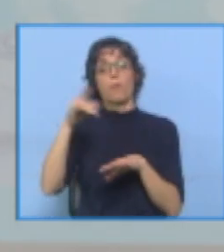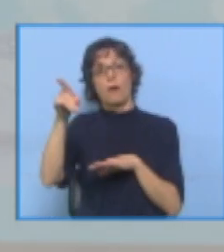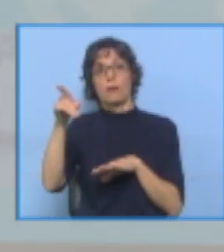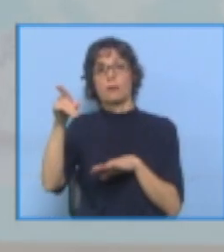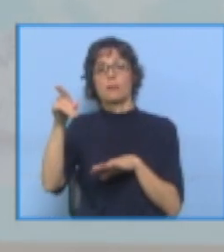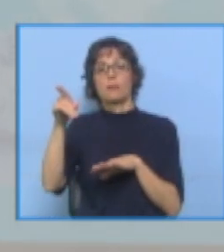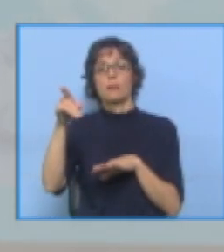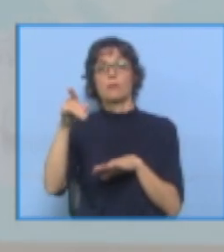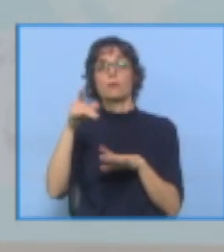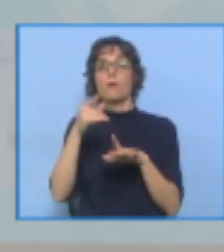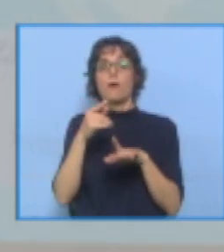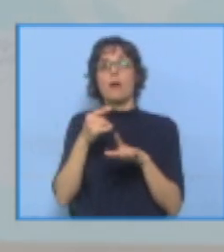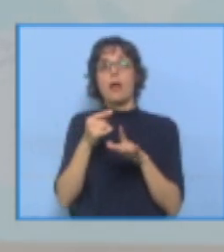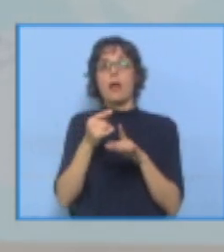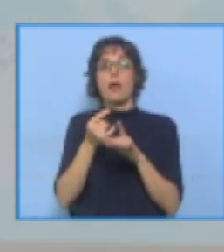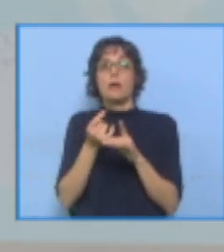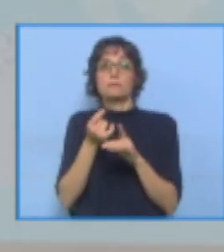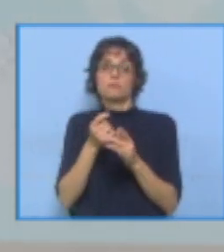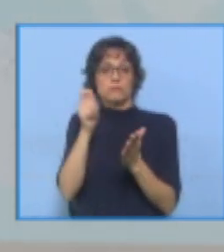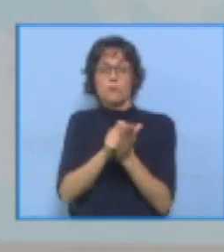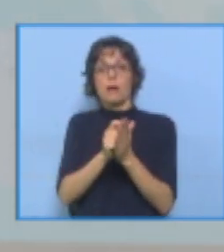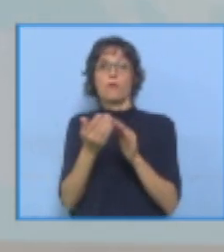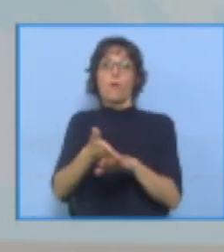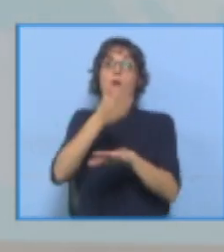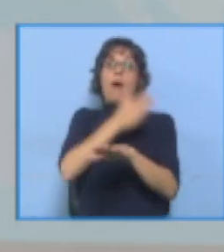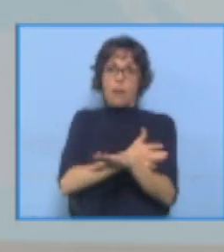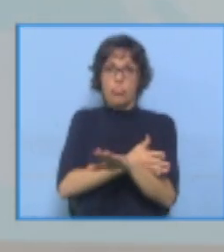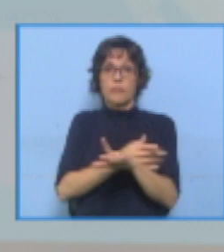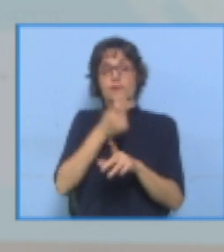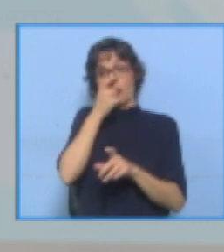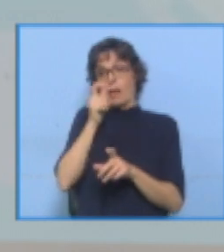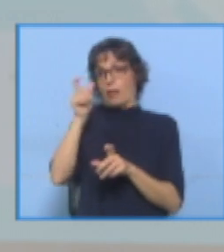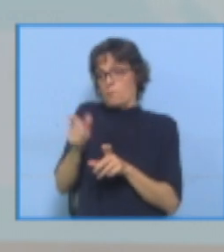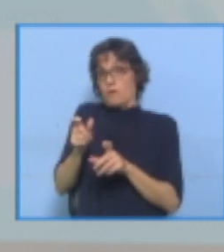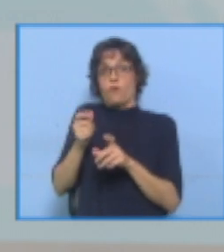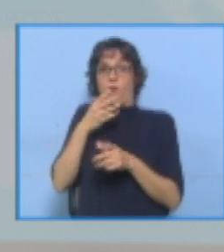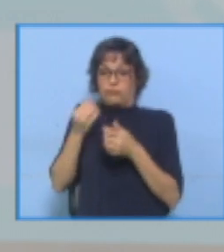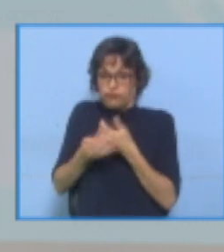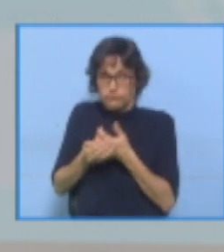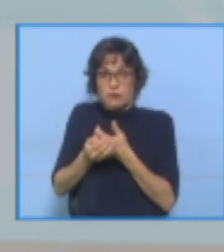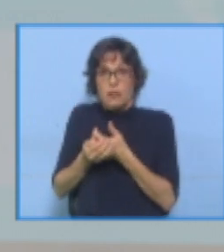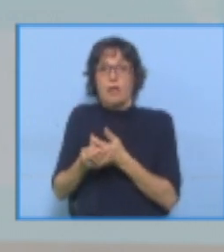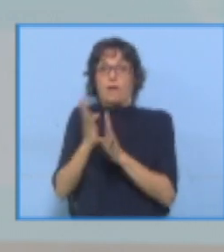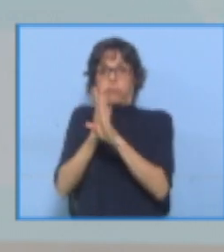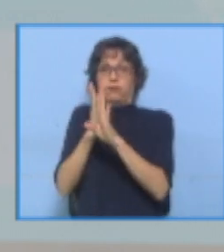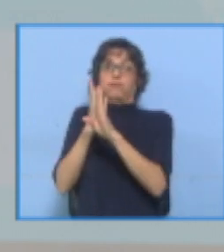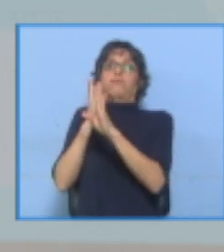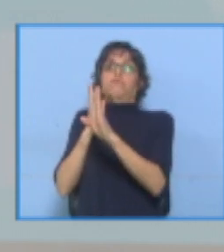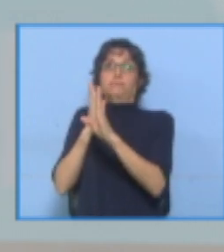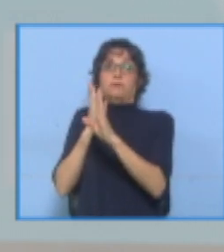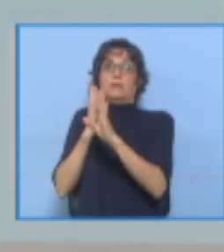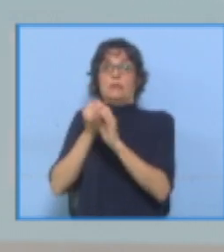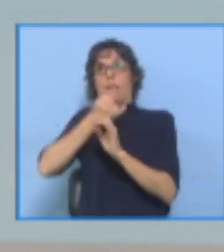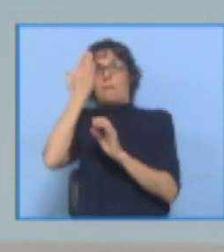no dia em que aquela velhinha que foi para o consultório às 5 da manhã para tirar uma senha, não é? E não